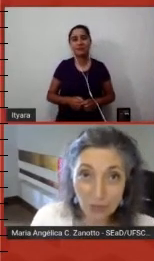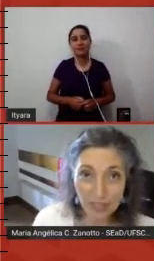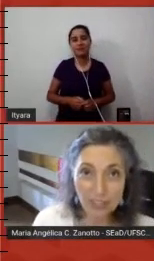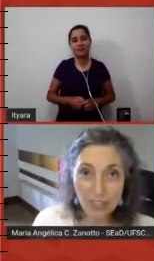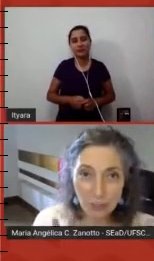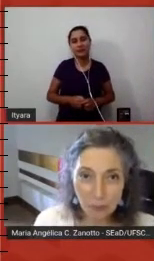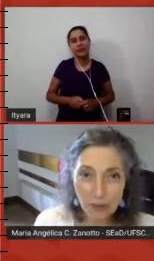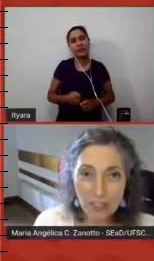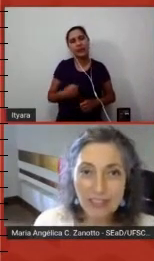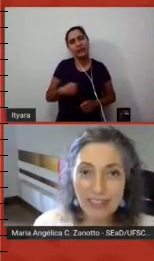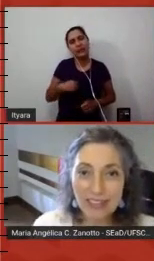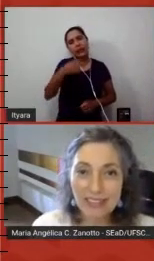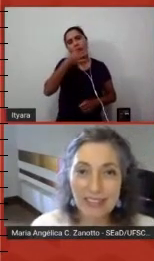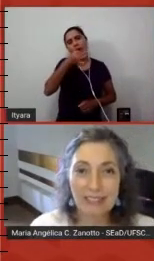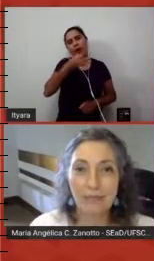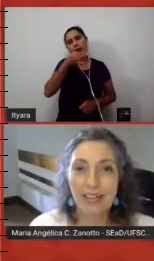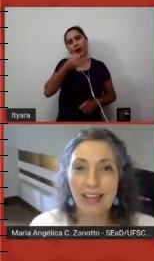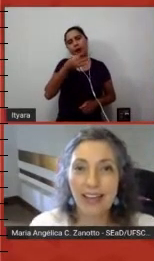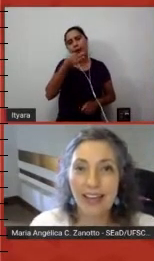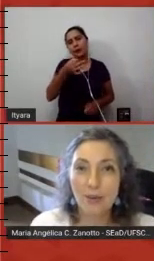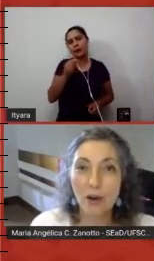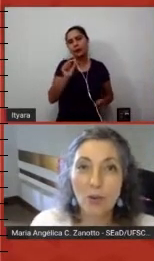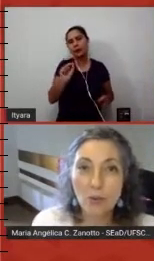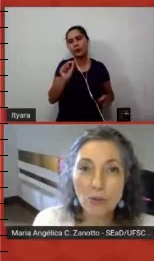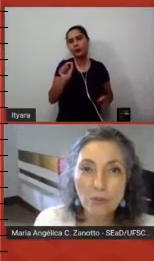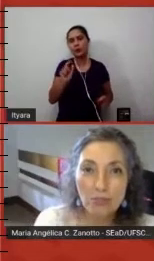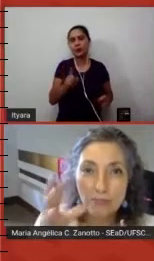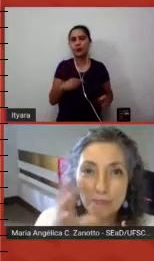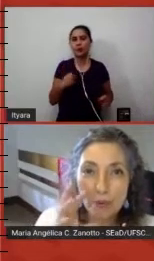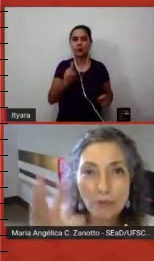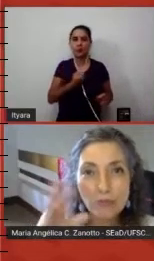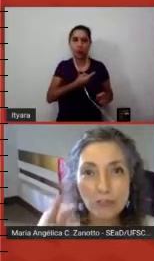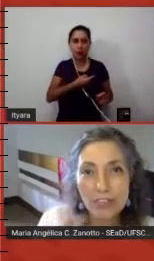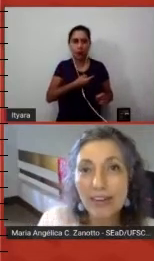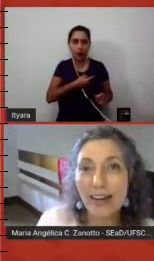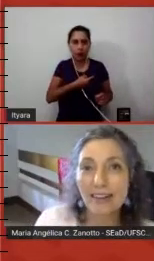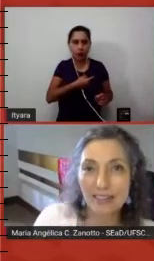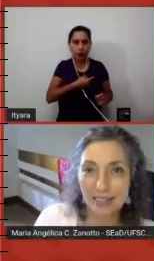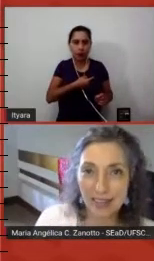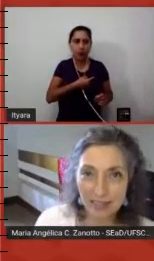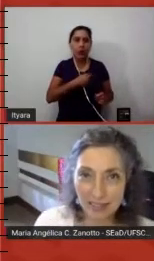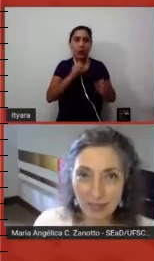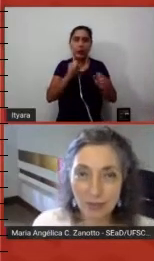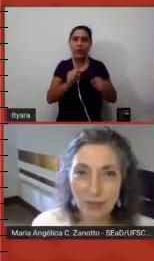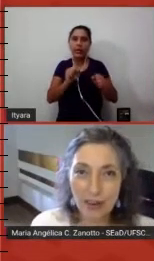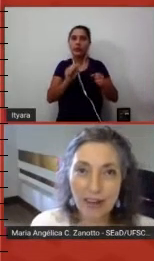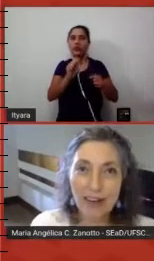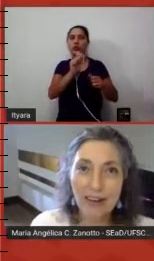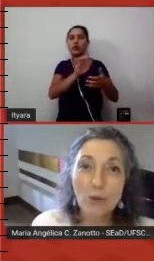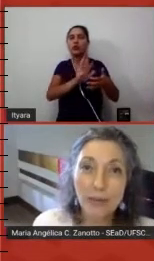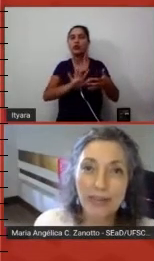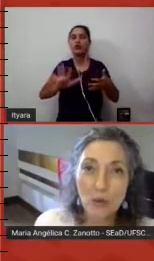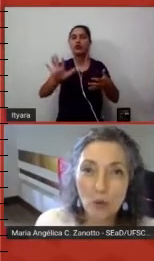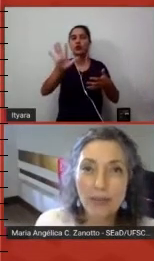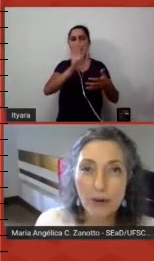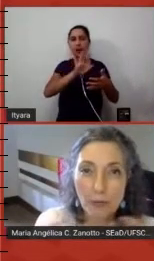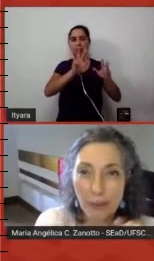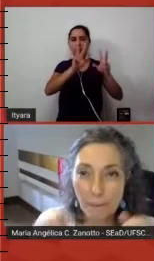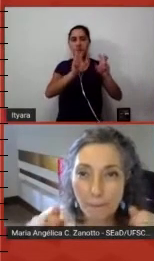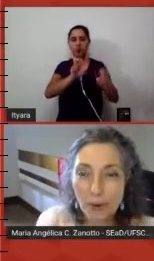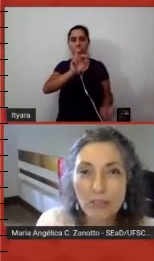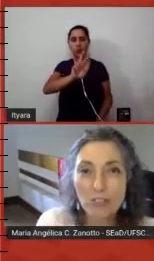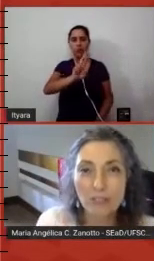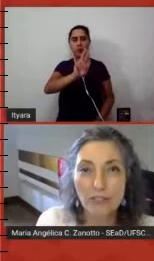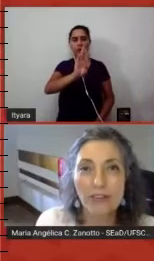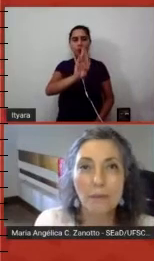eu acho que a gente pode ter, assim, alguns pontos gerais em relação à rubrica. Como que a